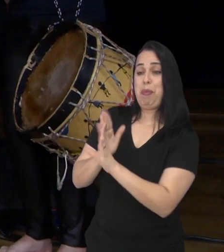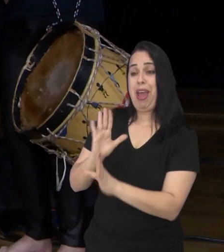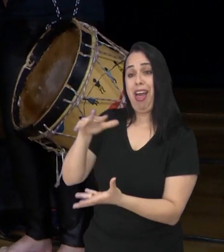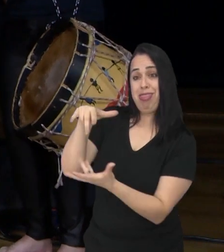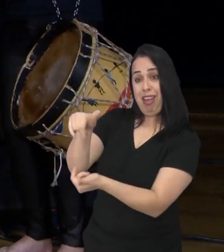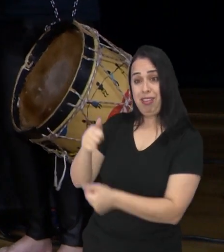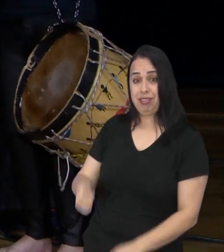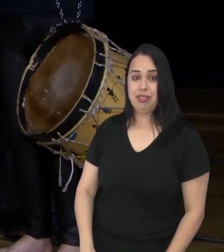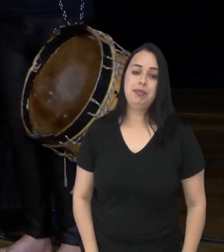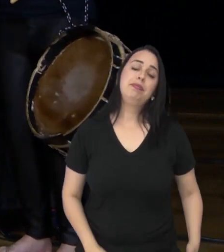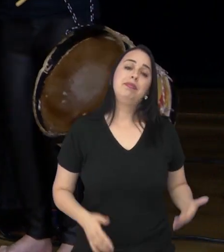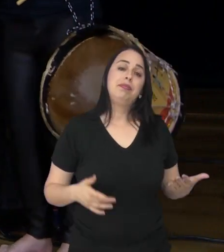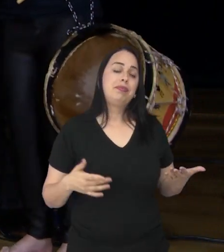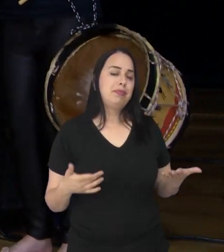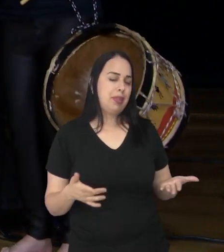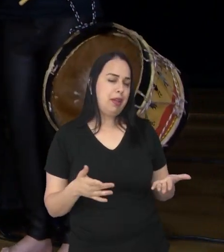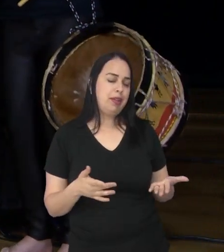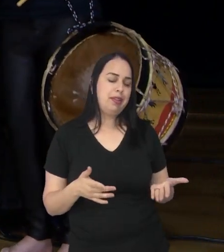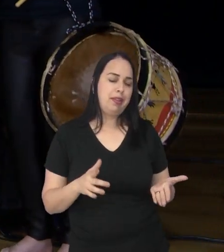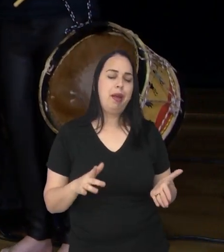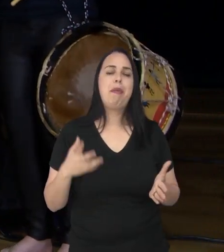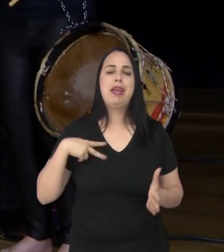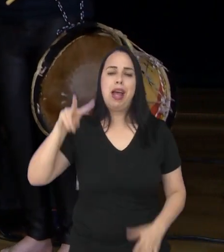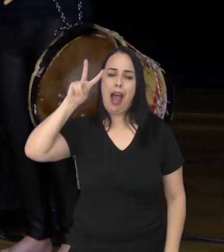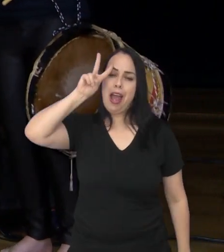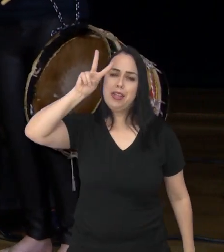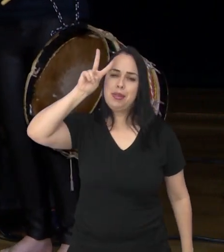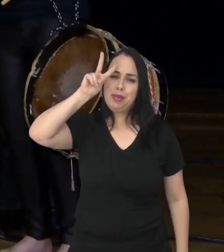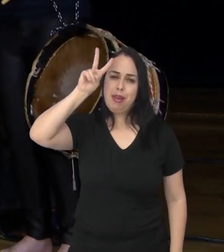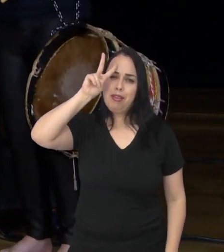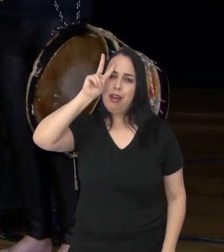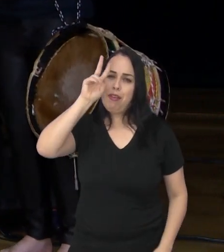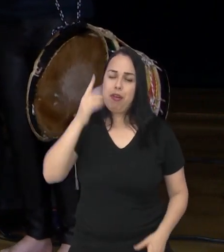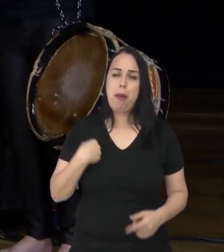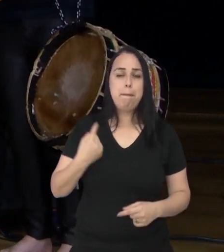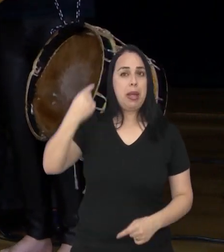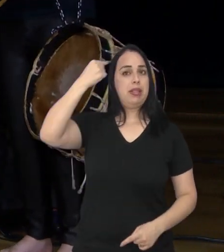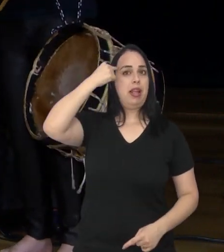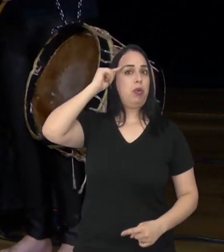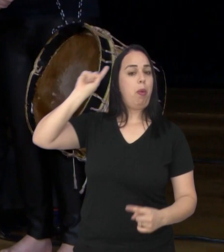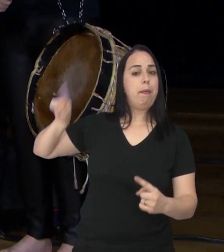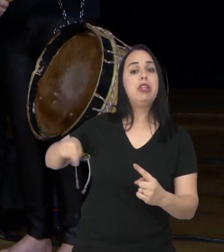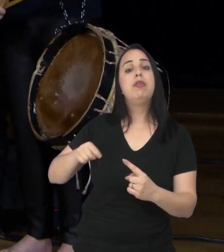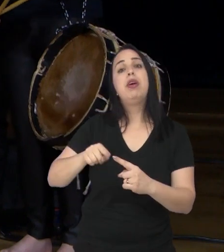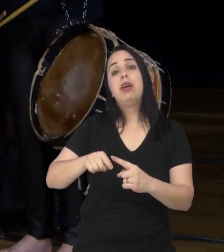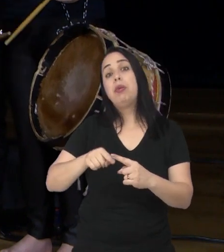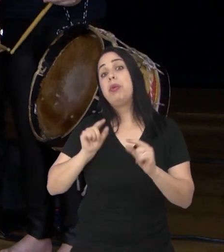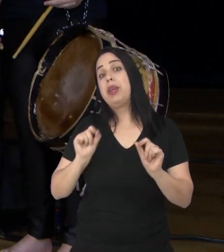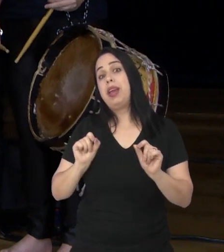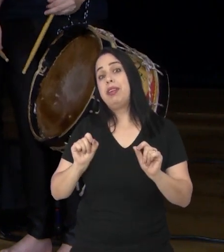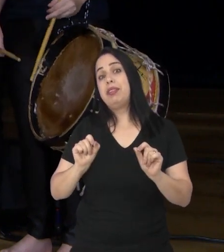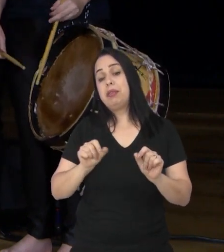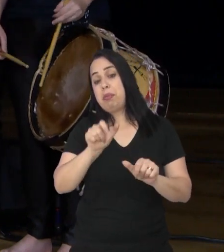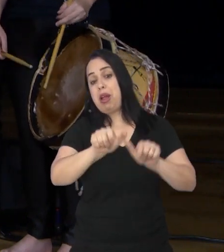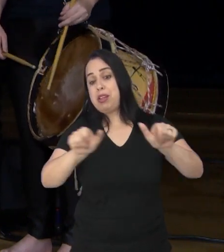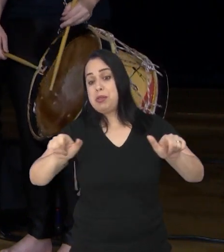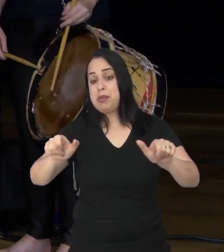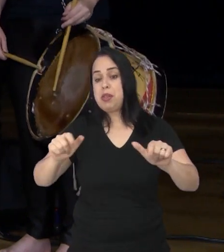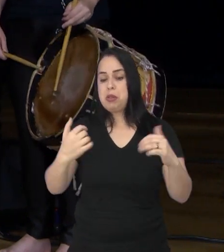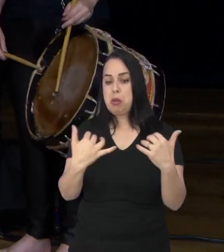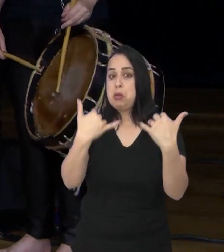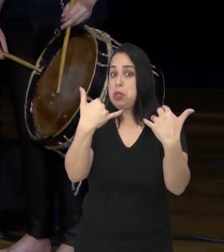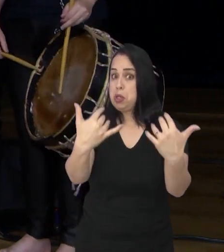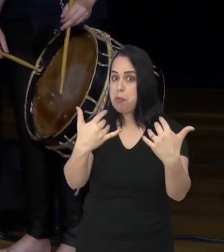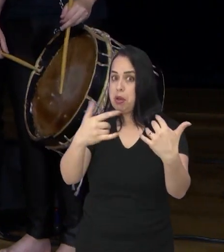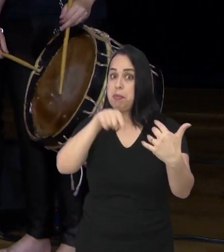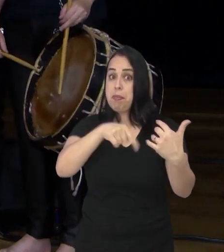sido nós a descobrir vocês. Pois é, mas olha, toda essa história foi construída com um objetivo: provocar no público